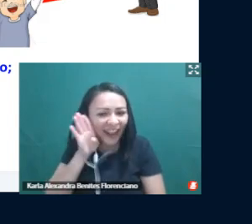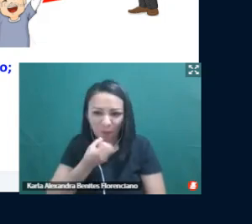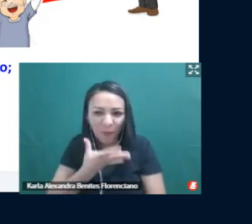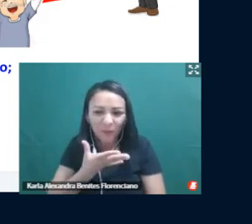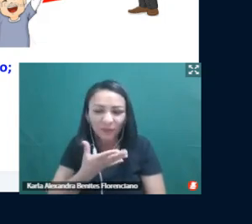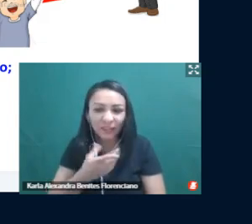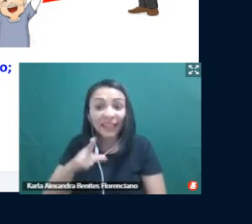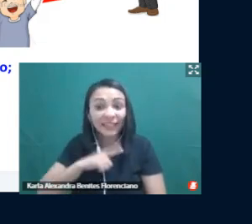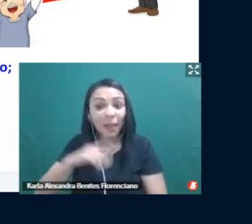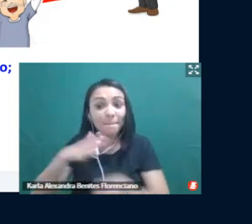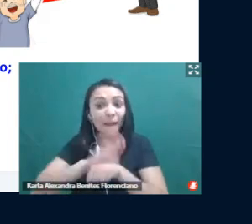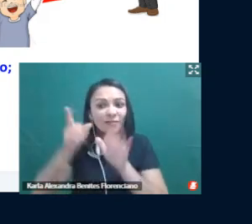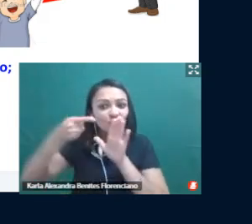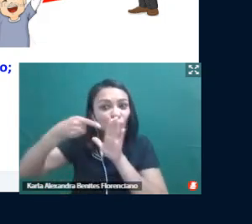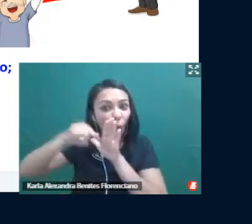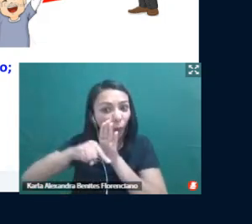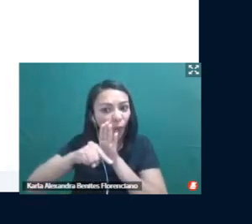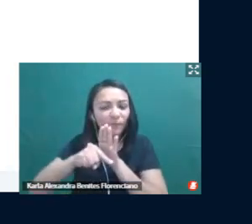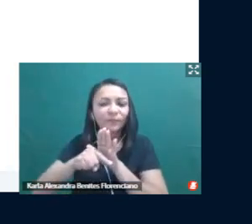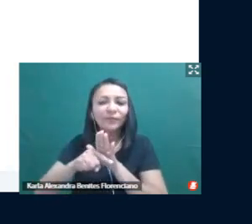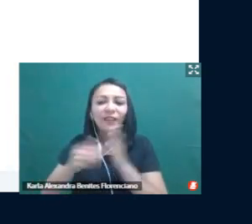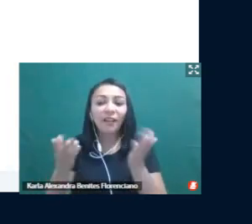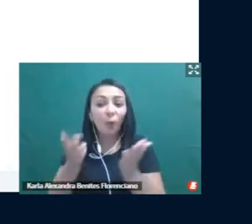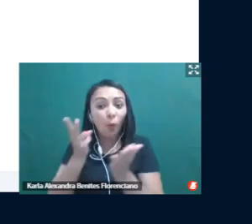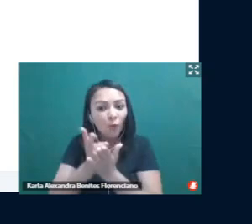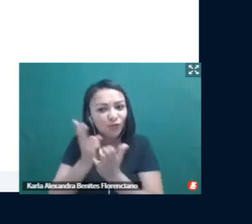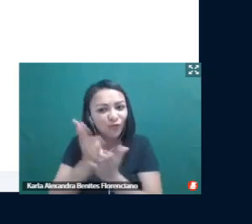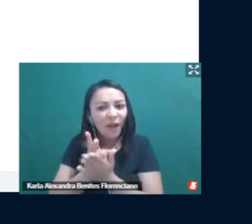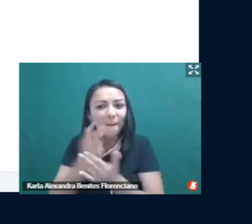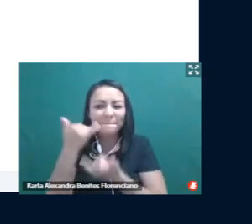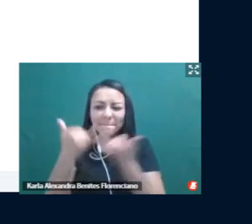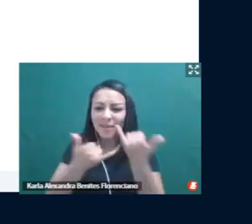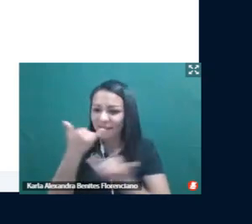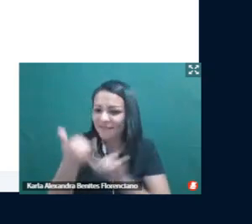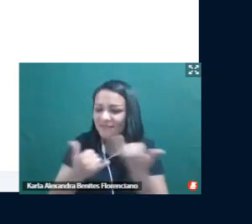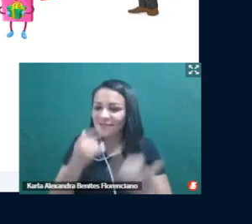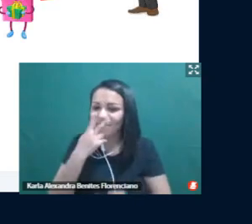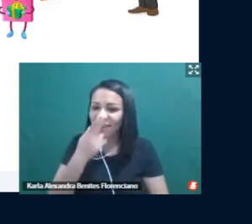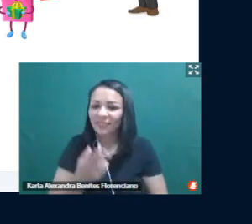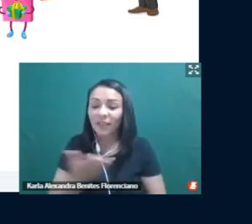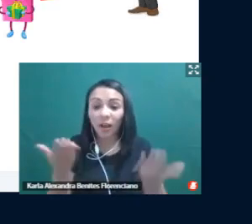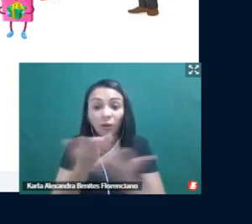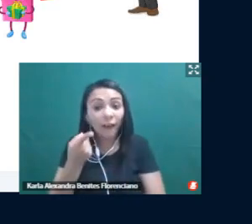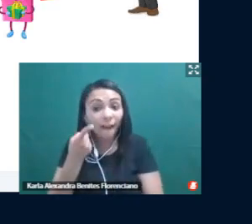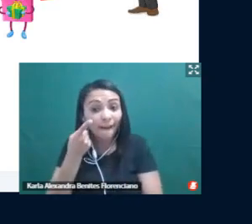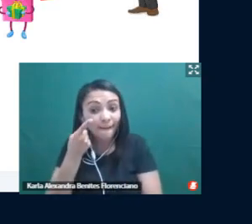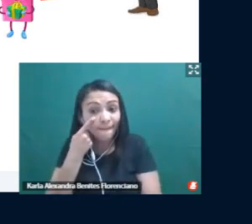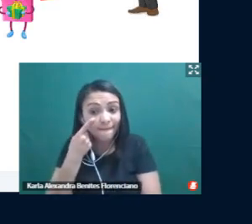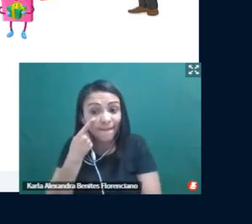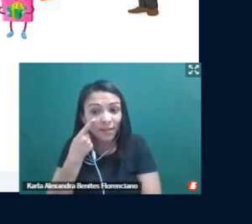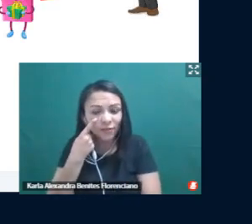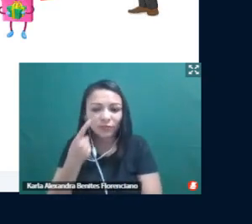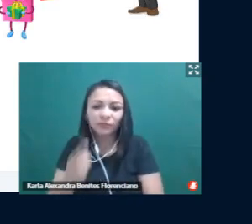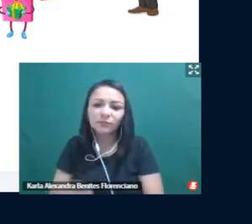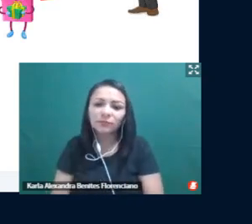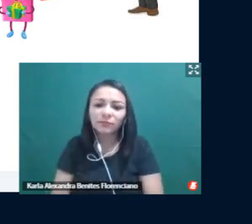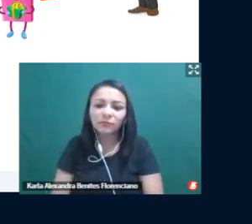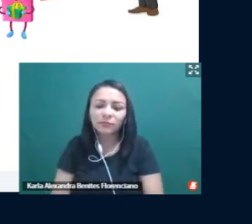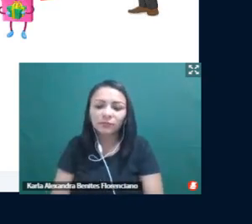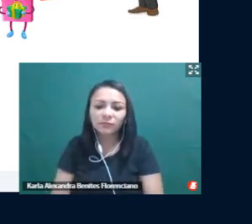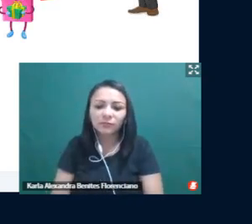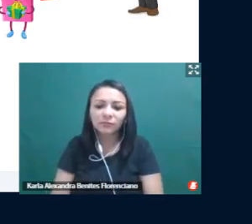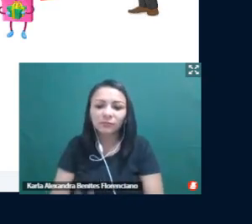mais. Espera aí. Então vamos continuar a diversão. Vejam bem, vamos ver antes da